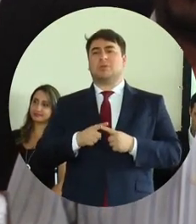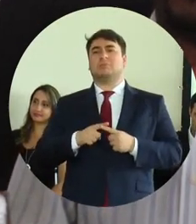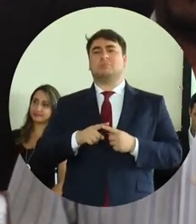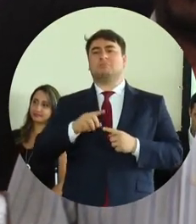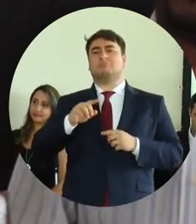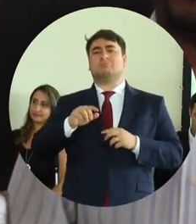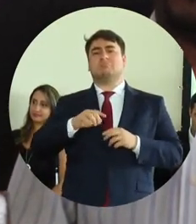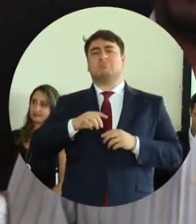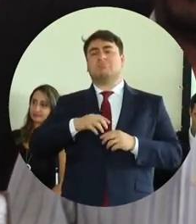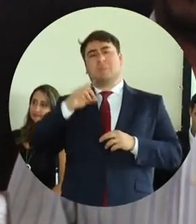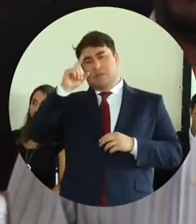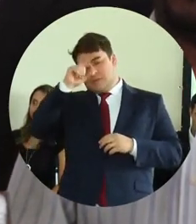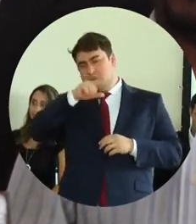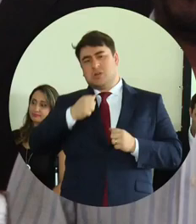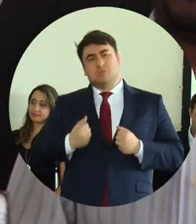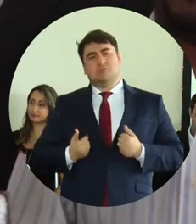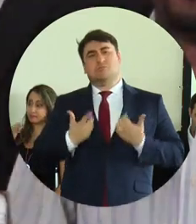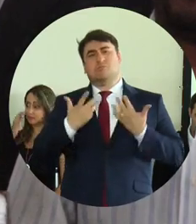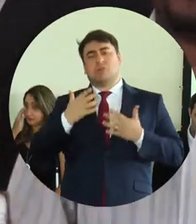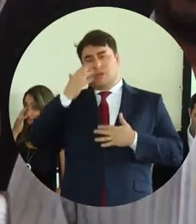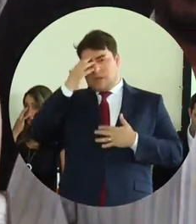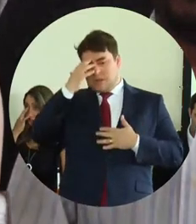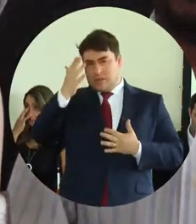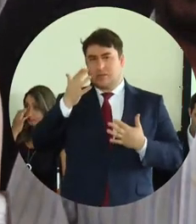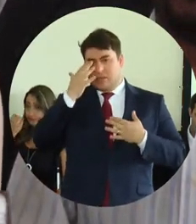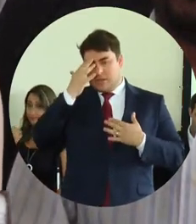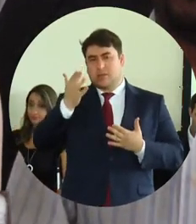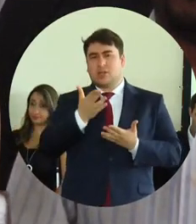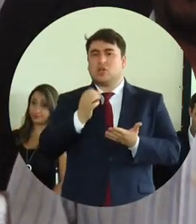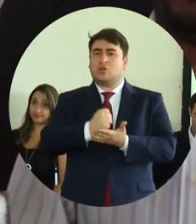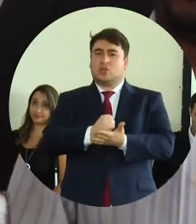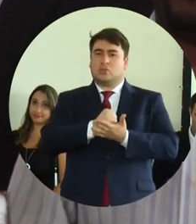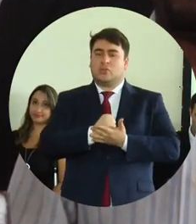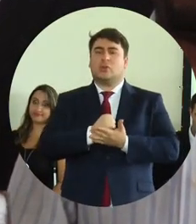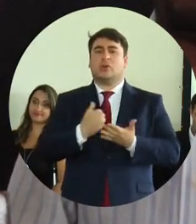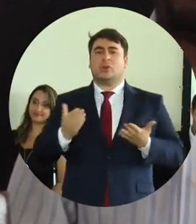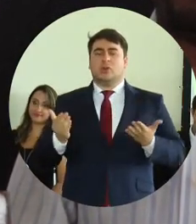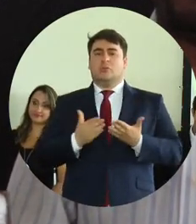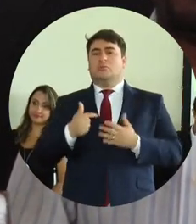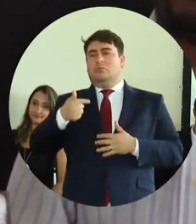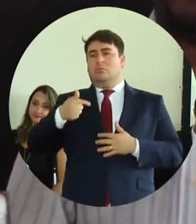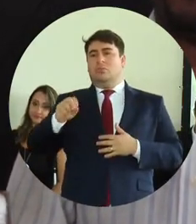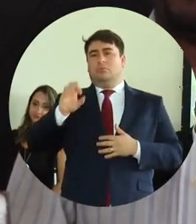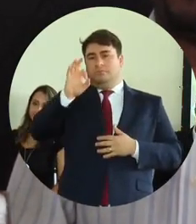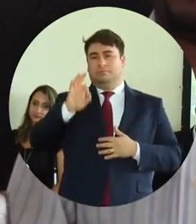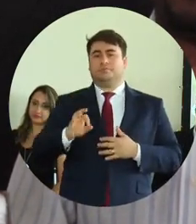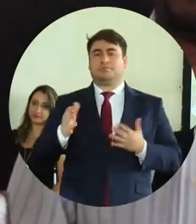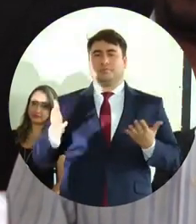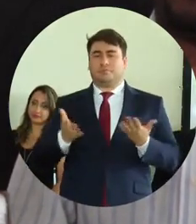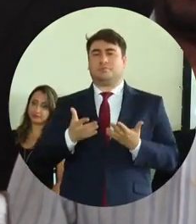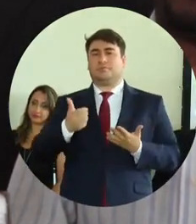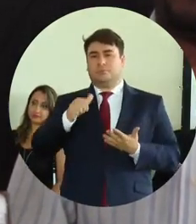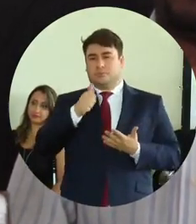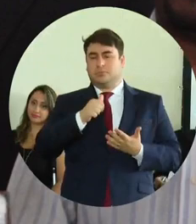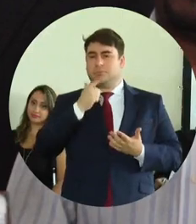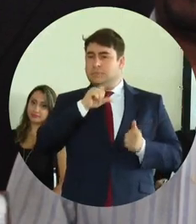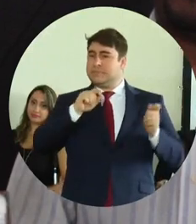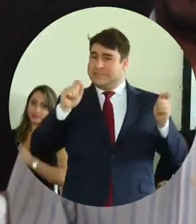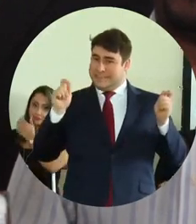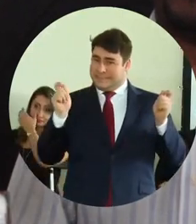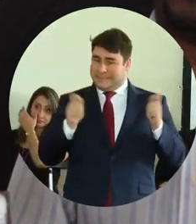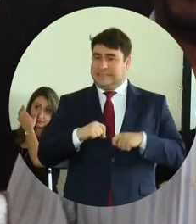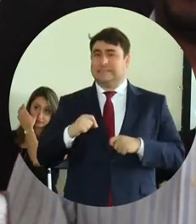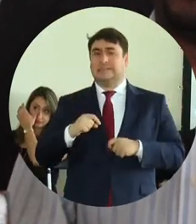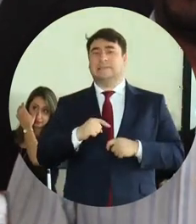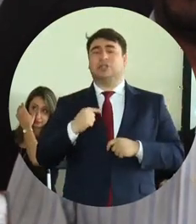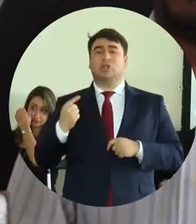difícil de expressar, de falar, mas só agradecer o suporte. 70% da avaliação desse prêmio, como foi comentado,